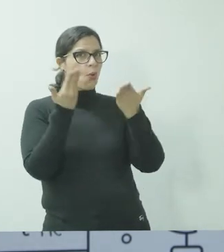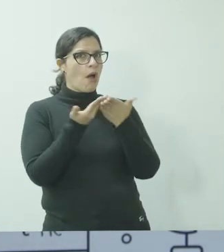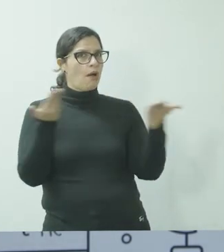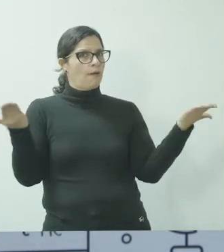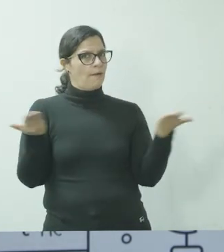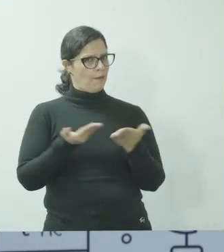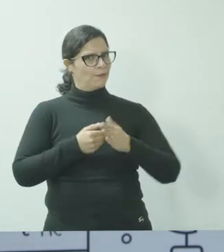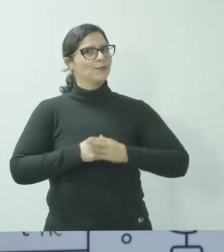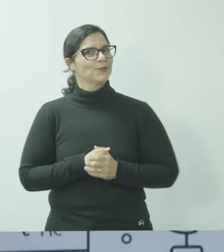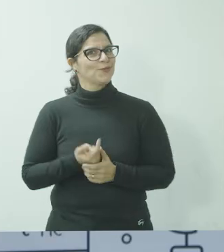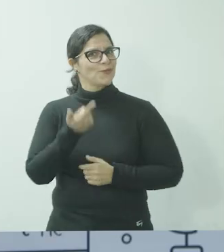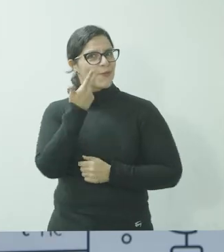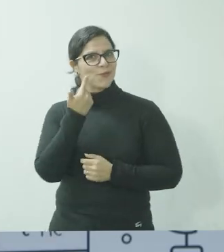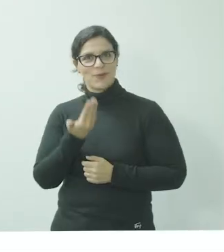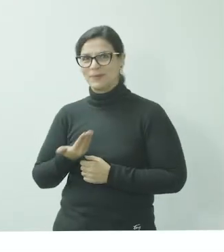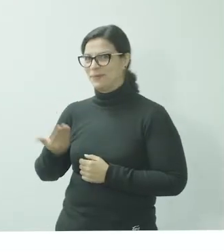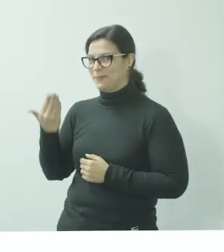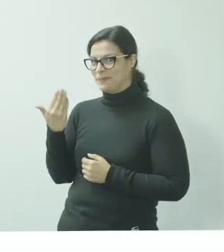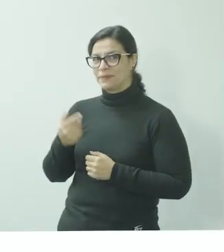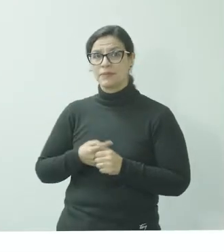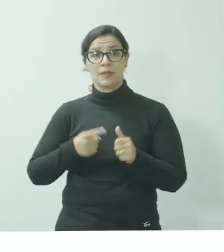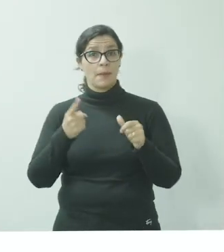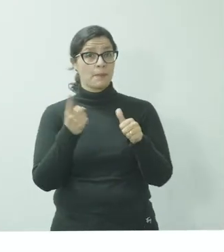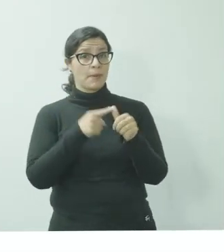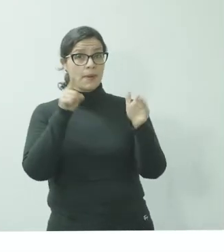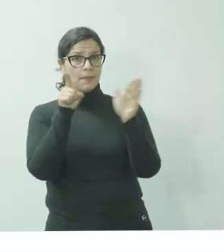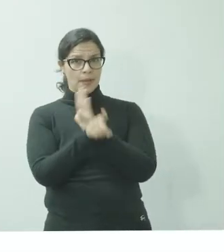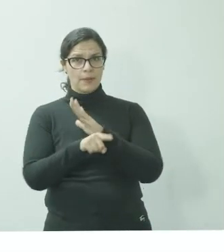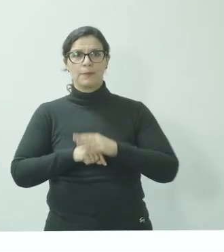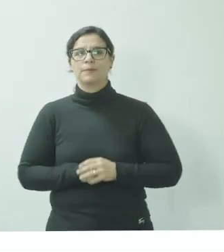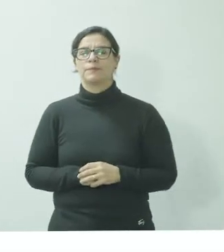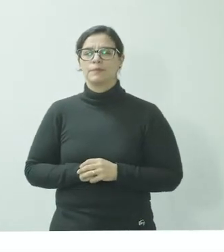hoje vamos lá a primeira